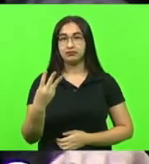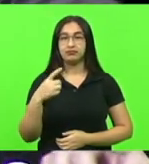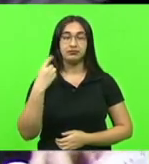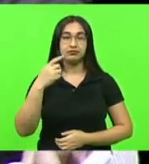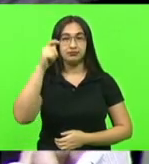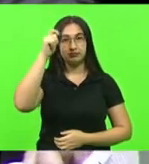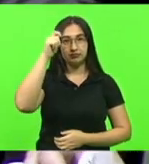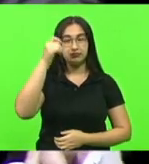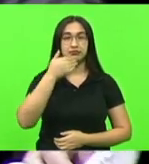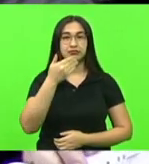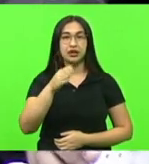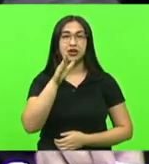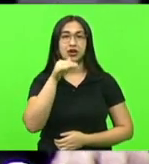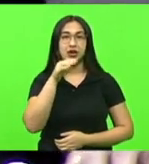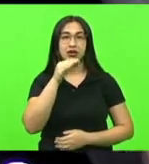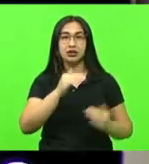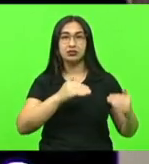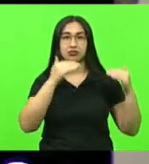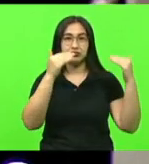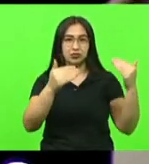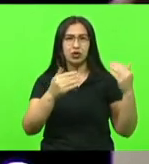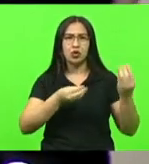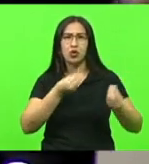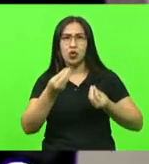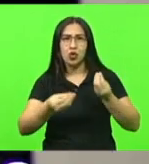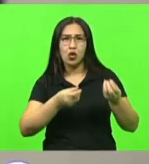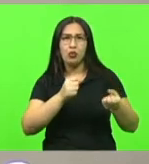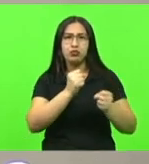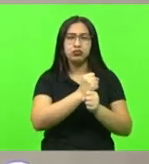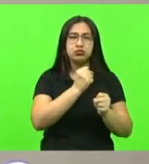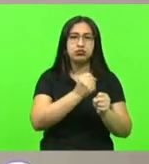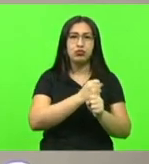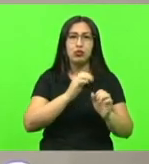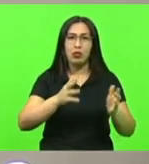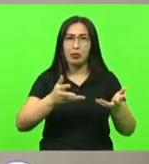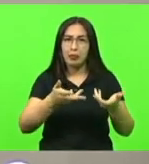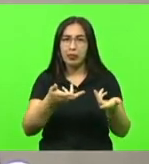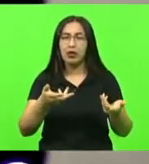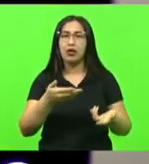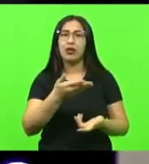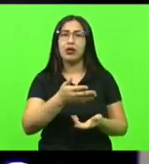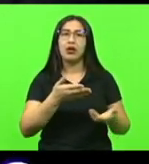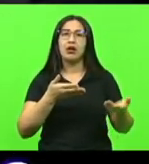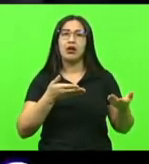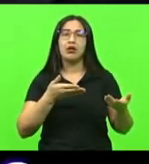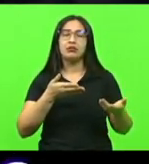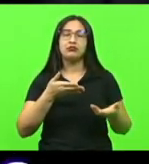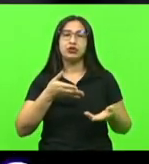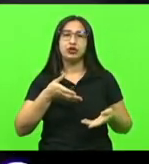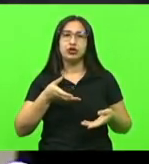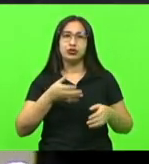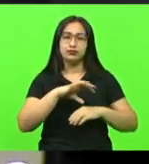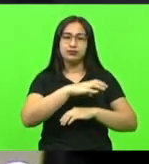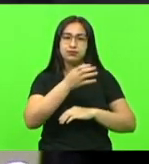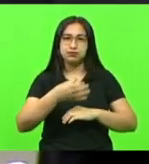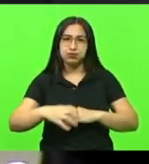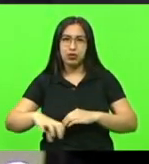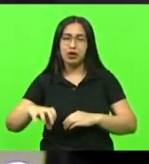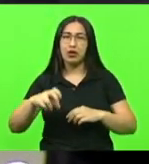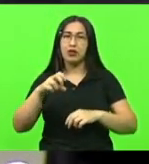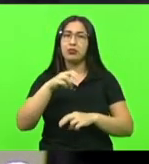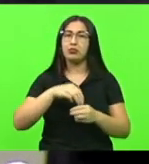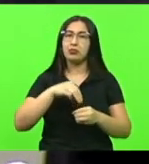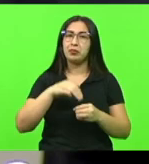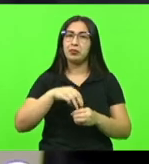presidente da CASAM informações acerca das obras de melhoria da rede de tratamento de esgotamento sanitário no município de Xancherê. Em